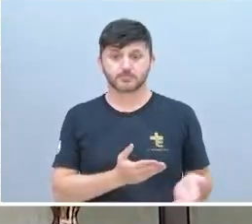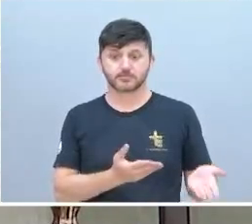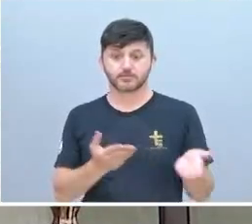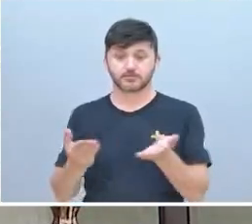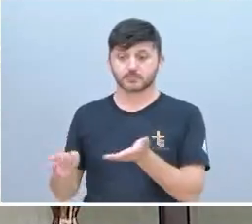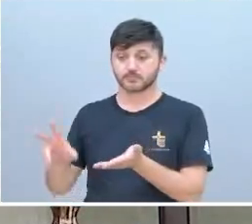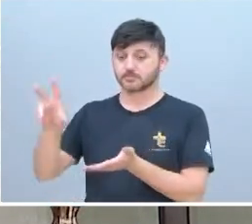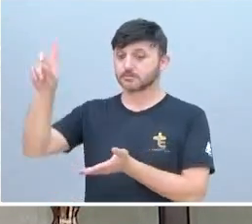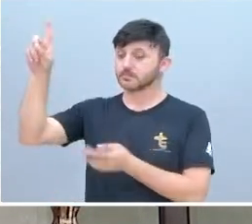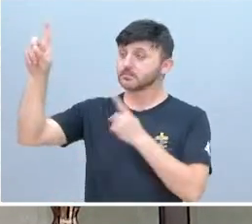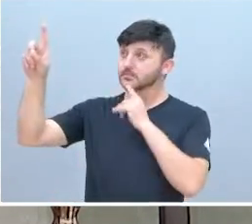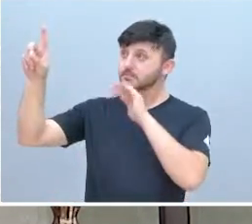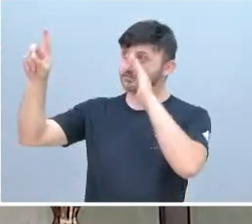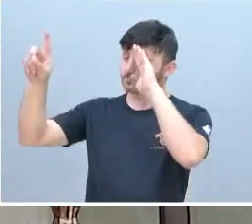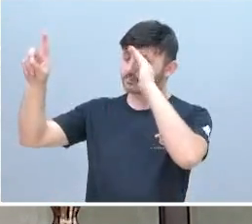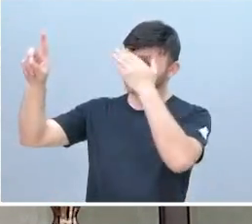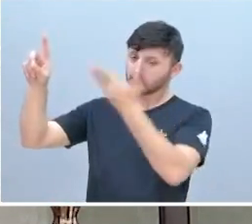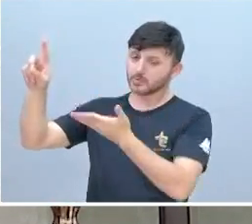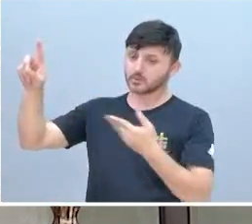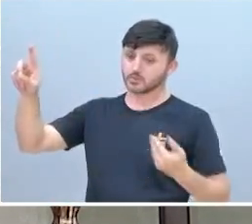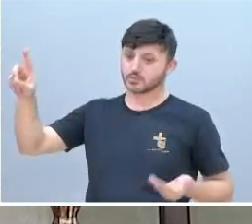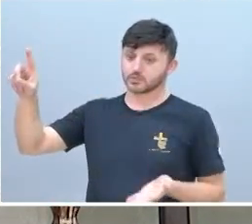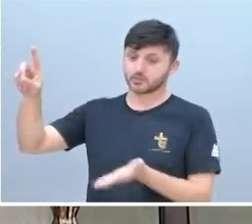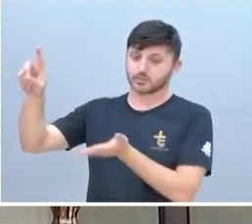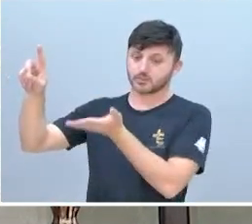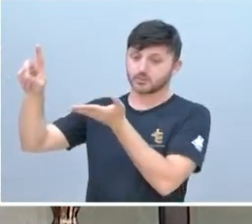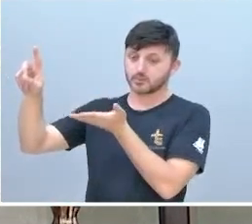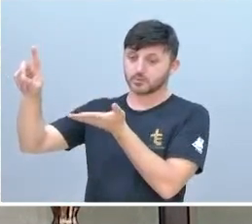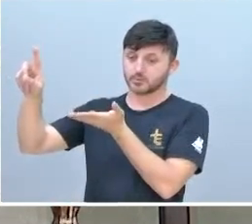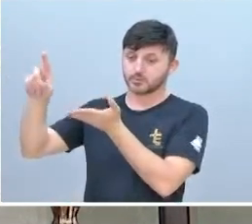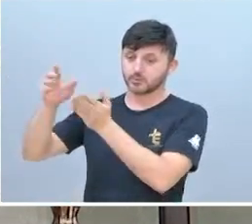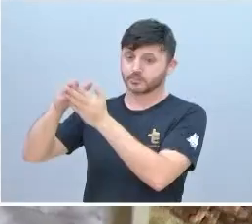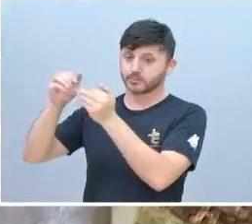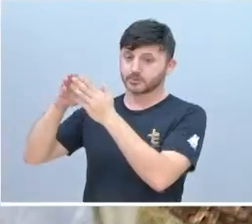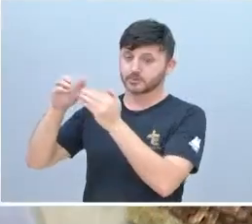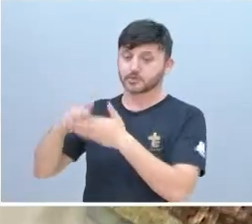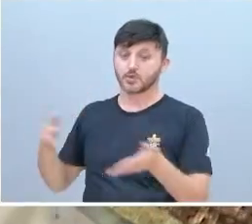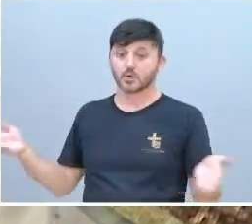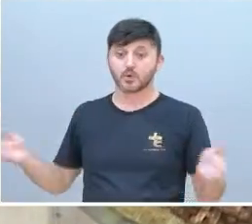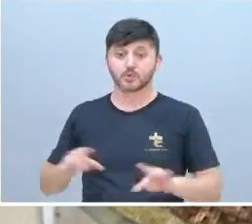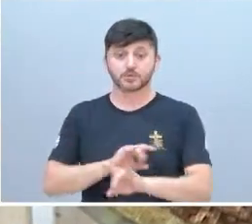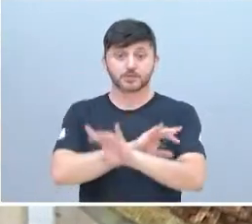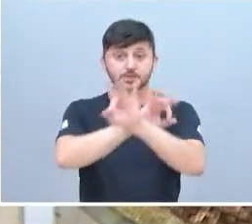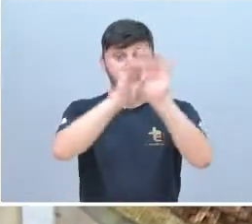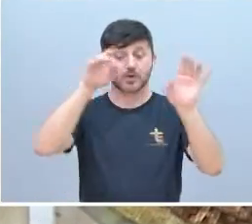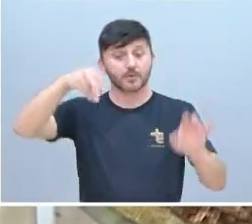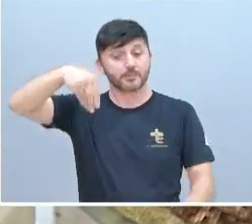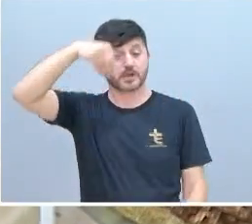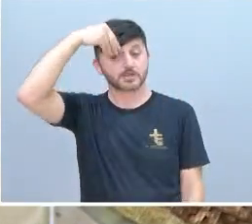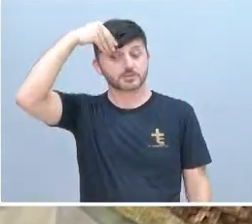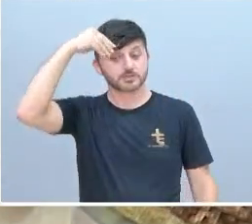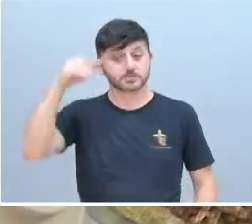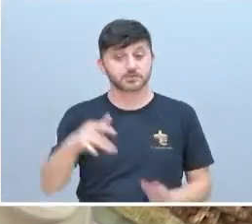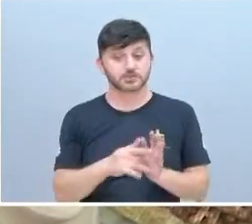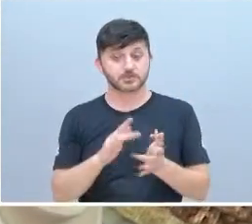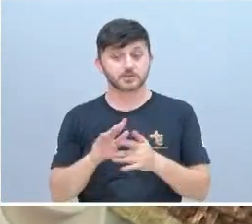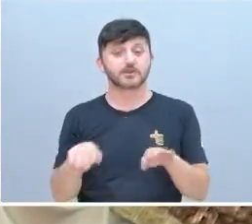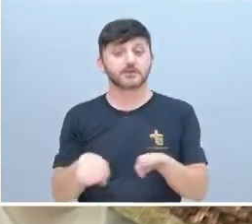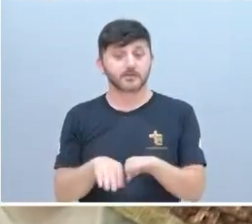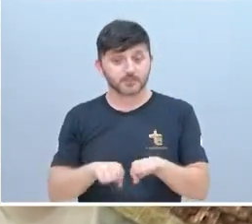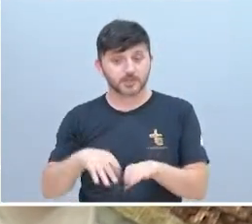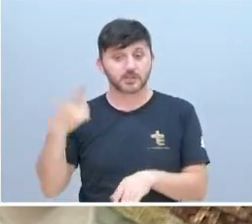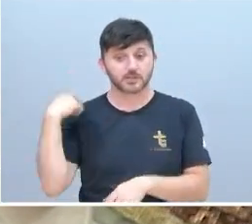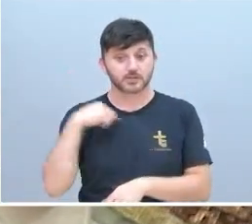a Deus com confiança as nossas preces. E hoje, no batismo do Senhor e nosso